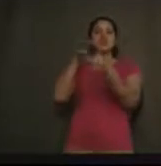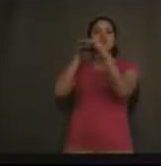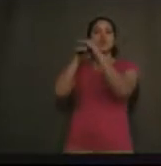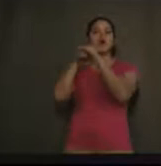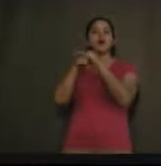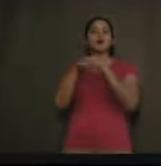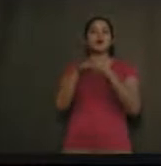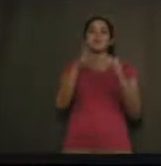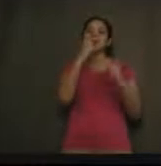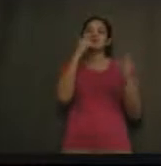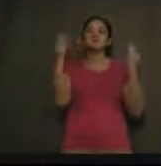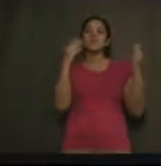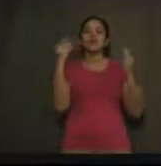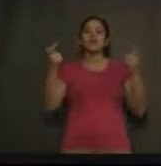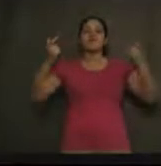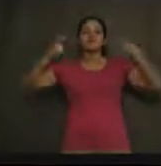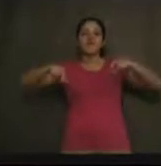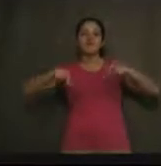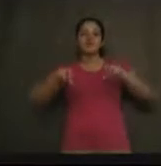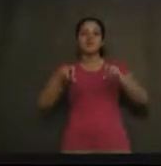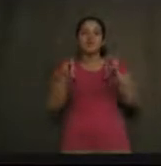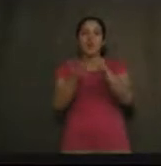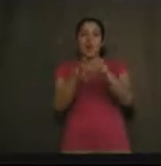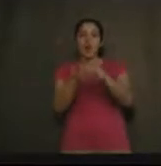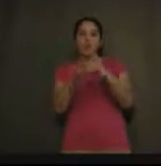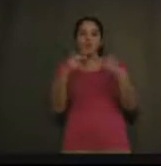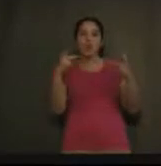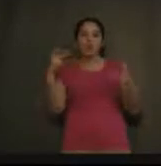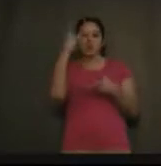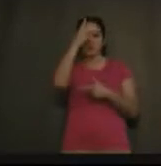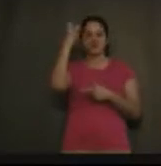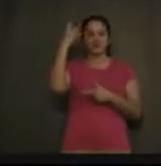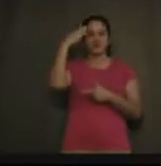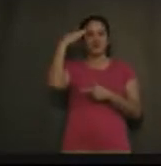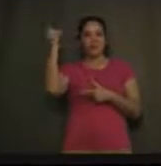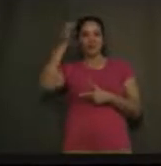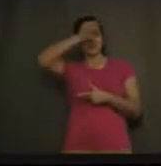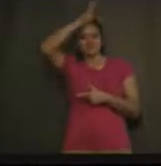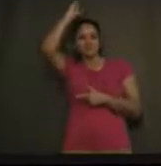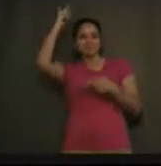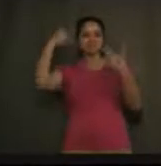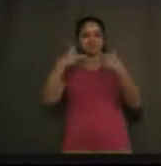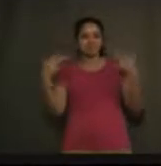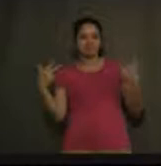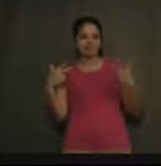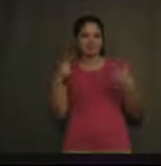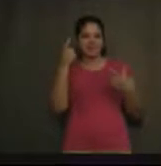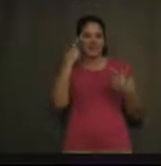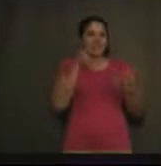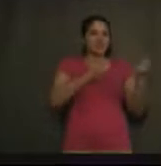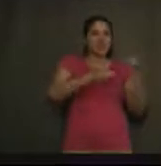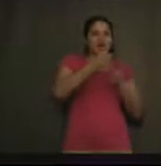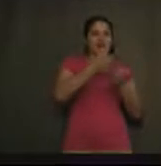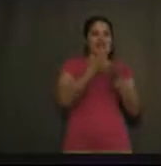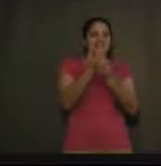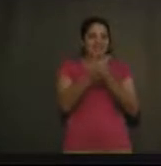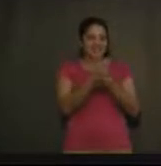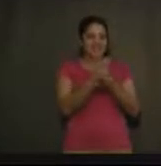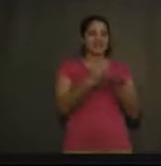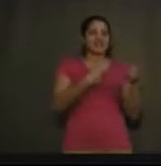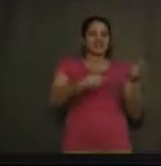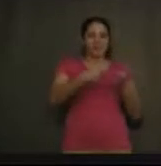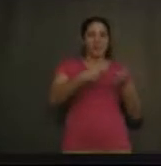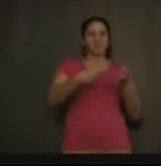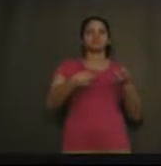ou Lionel Messi. E imagino crianças no recreio da escola trocando esses personagens importantes.